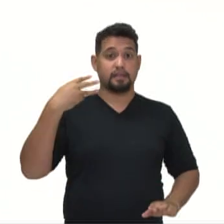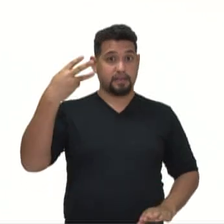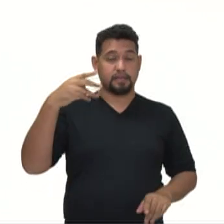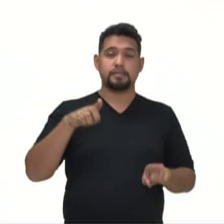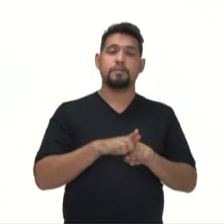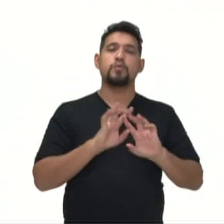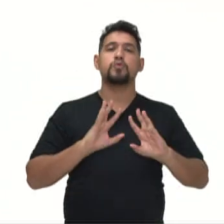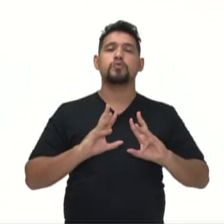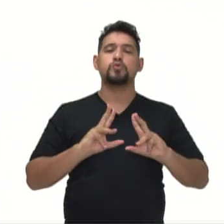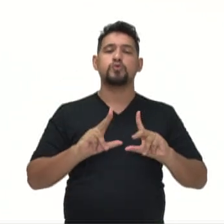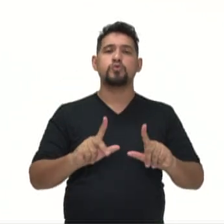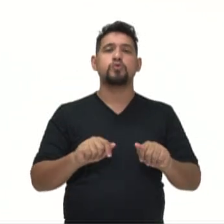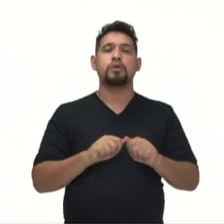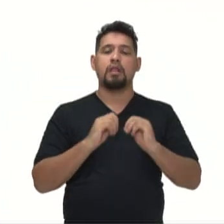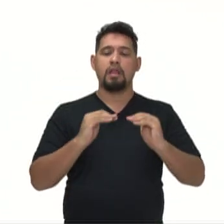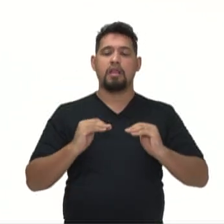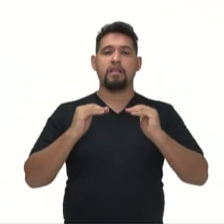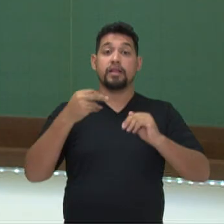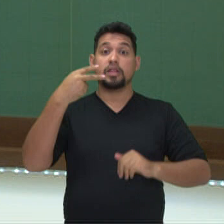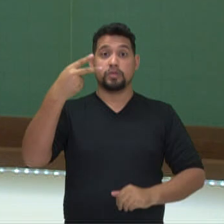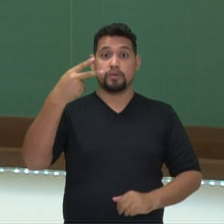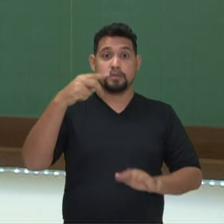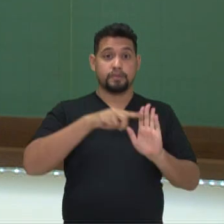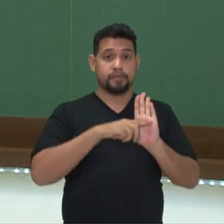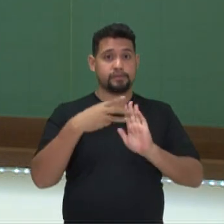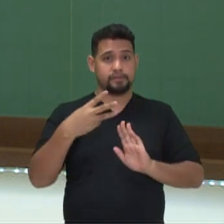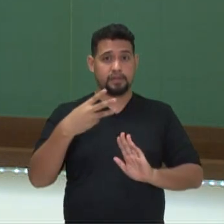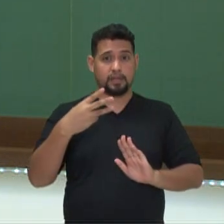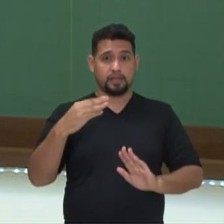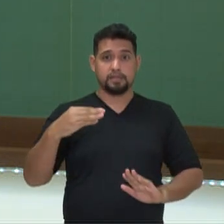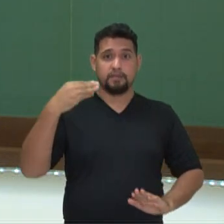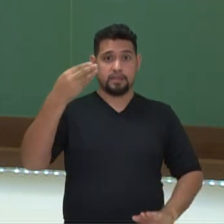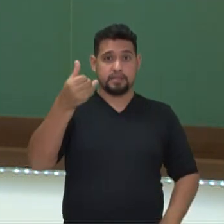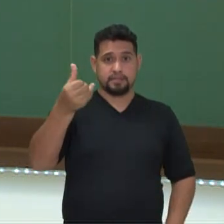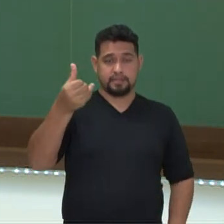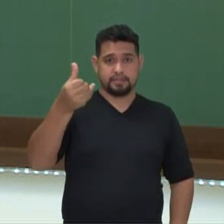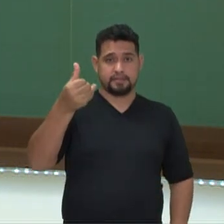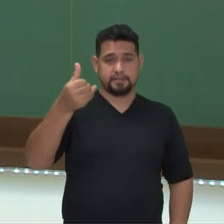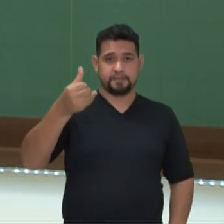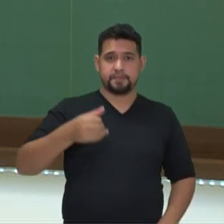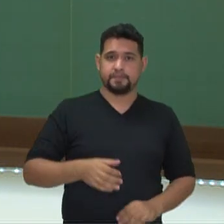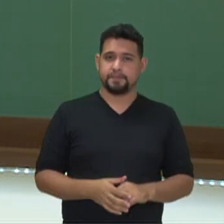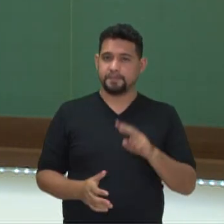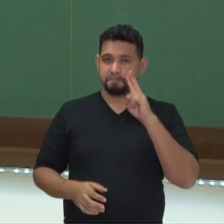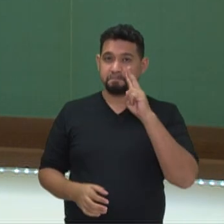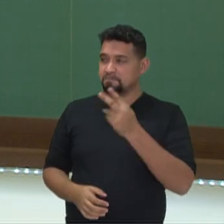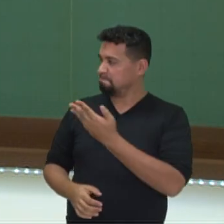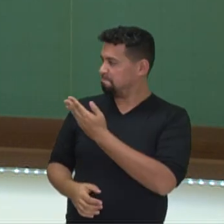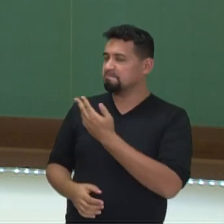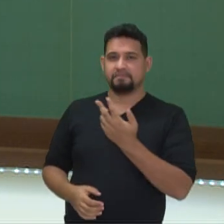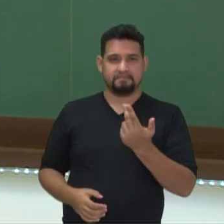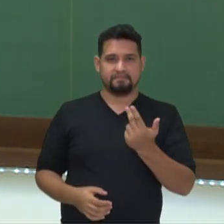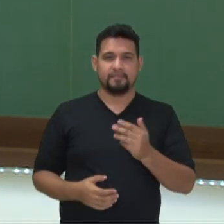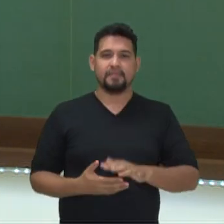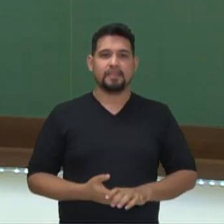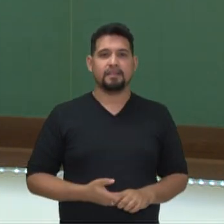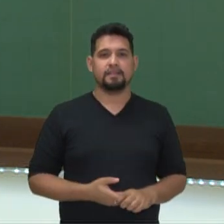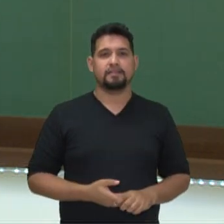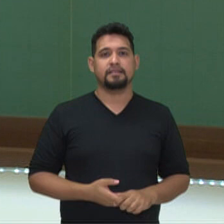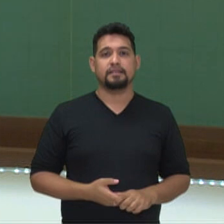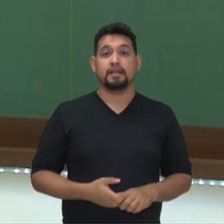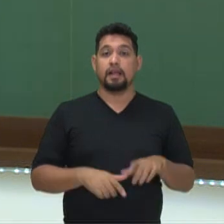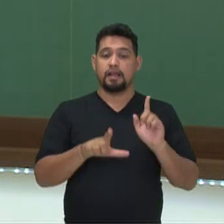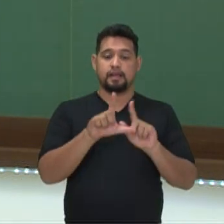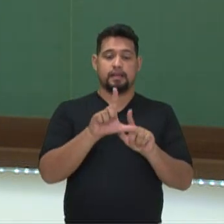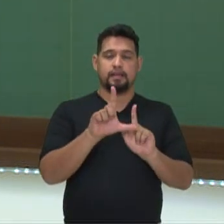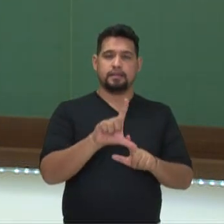3 e tudo isso elevado a 2. Menos 3 elevado à sexta potência, ok? Bom, na